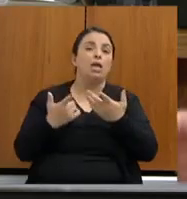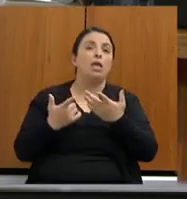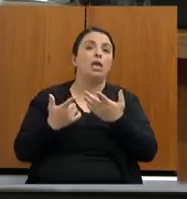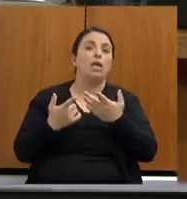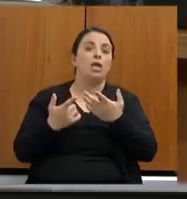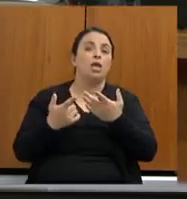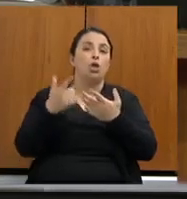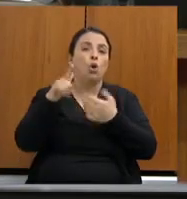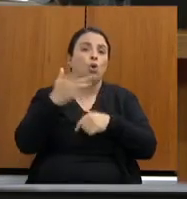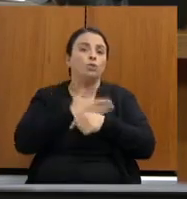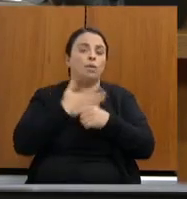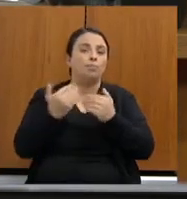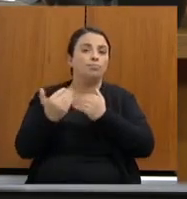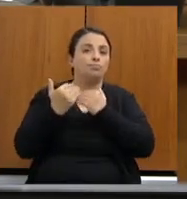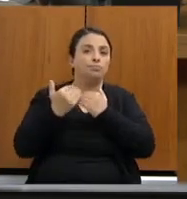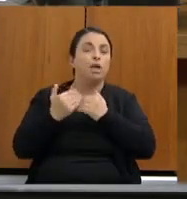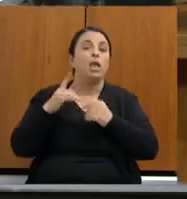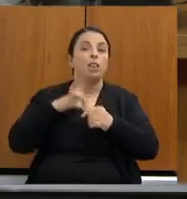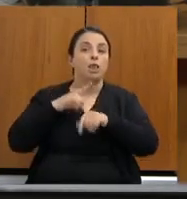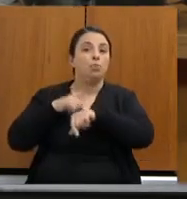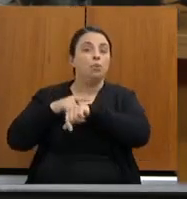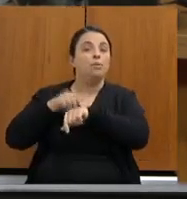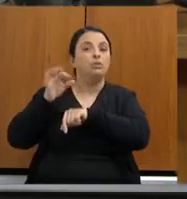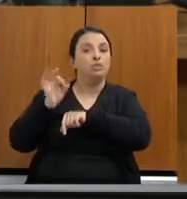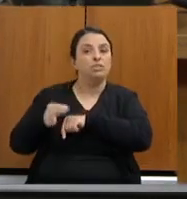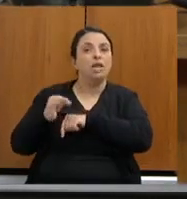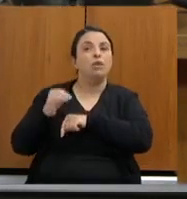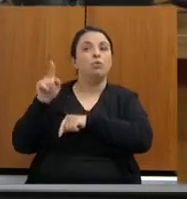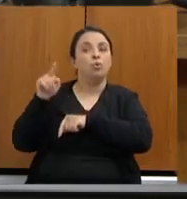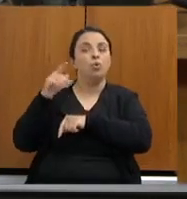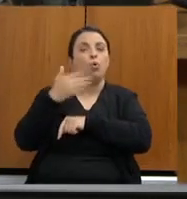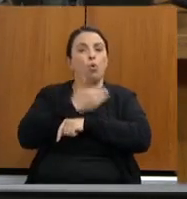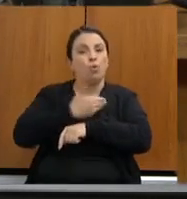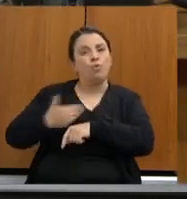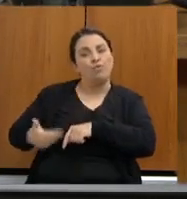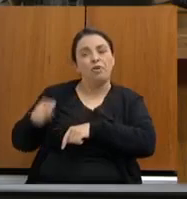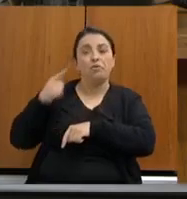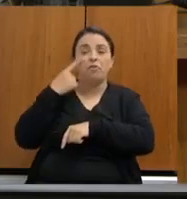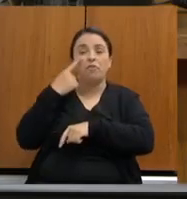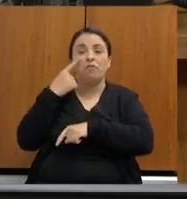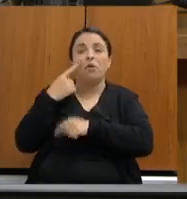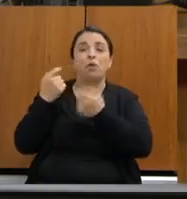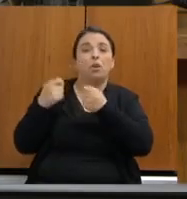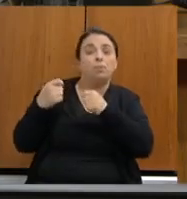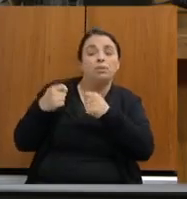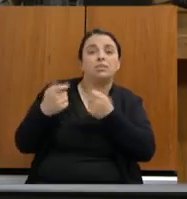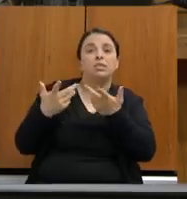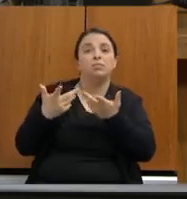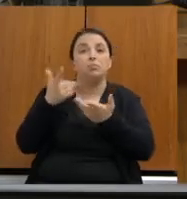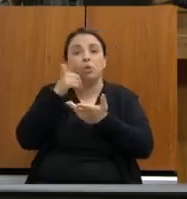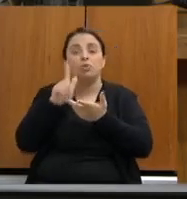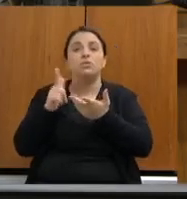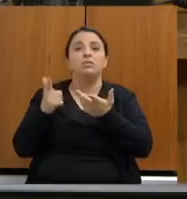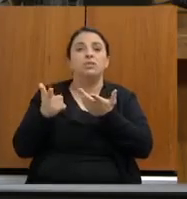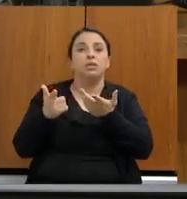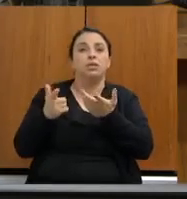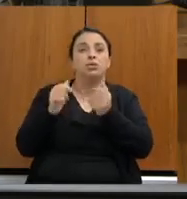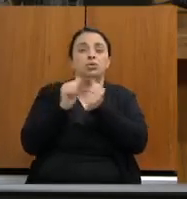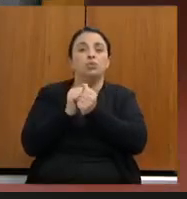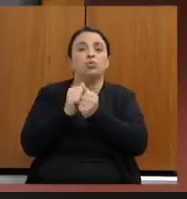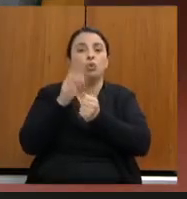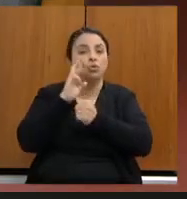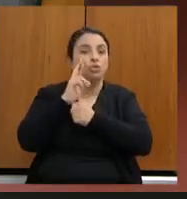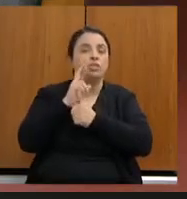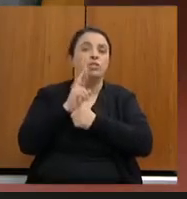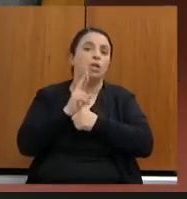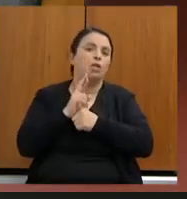para que no momento oportuno próprio governo possa ver o que é possível viabilizar no conjunto aí com os dirigentes das forças